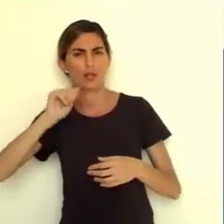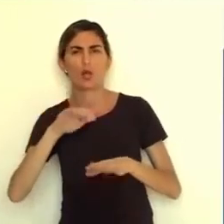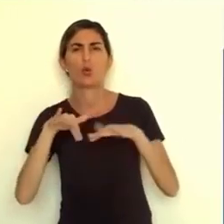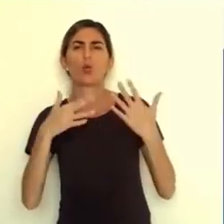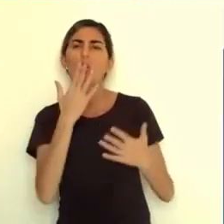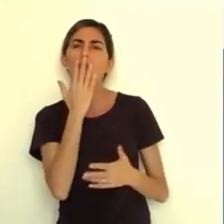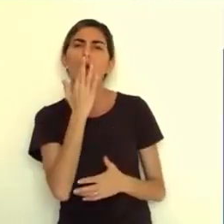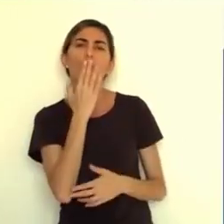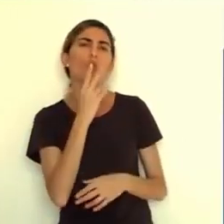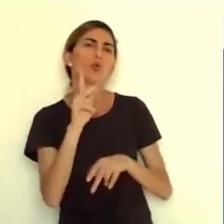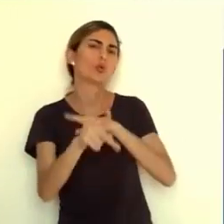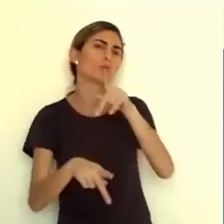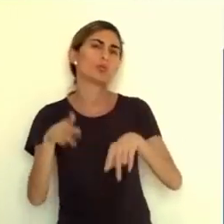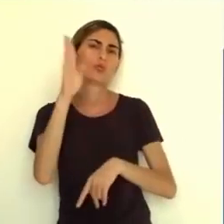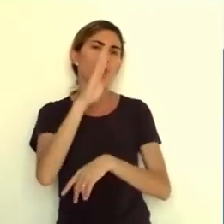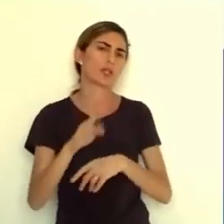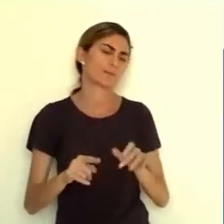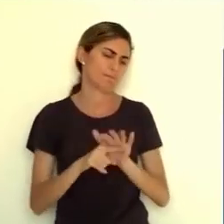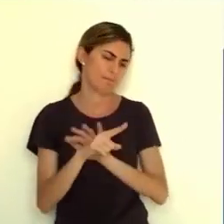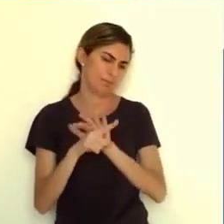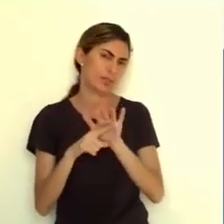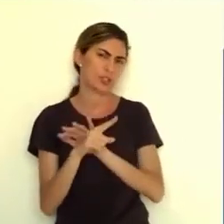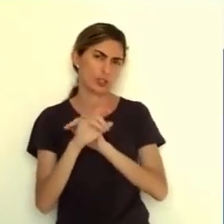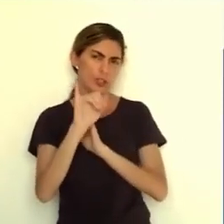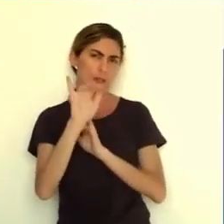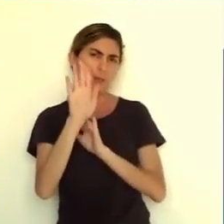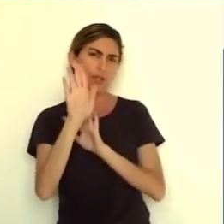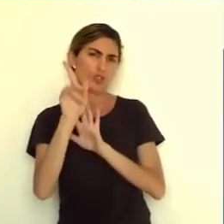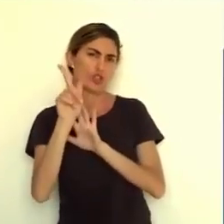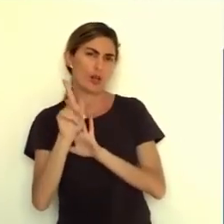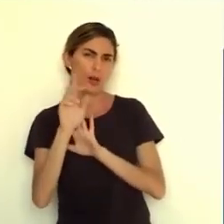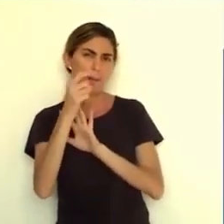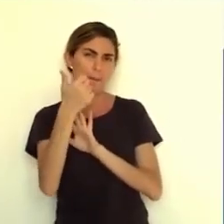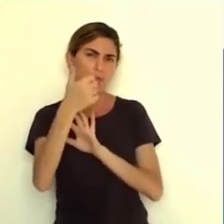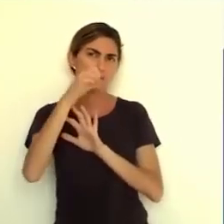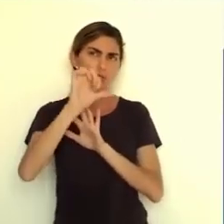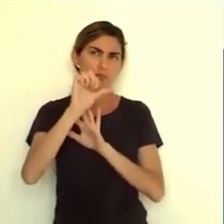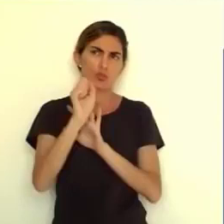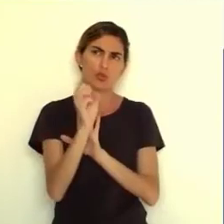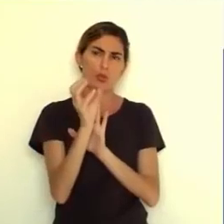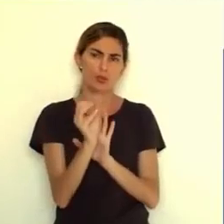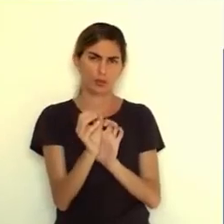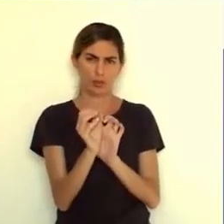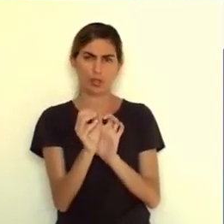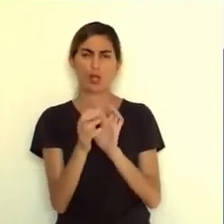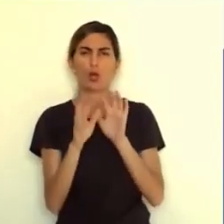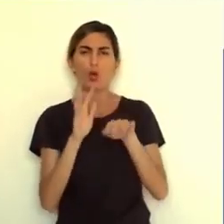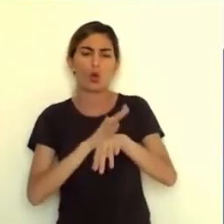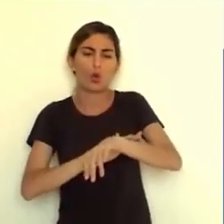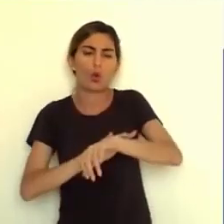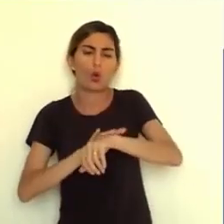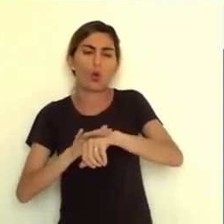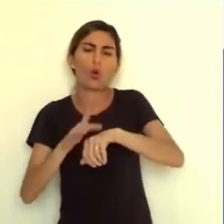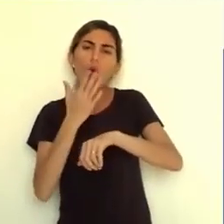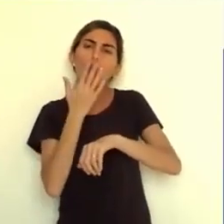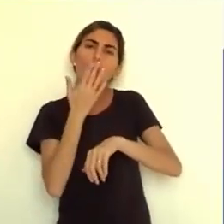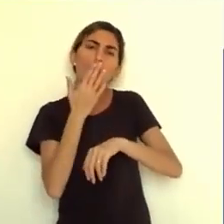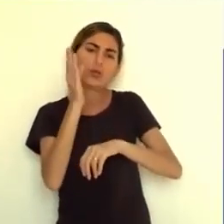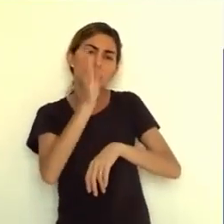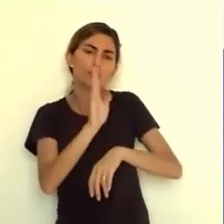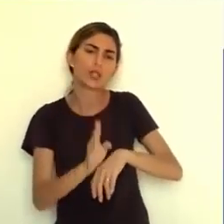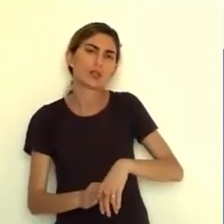etnias, qual que é a cor do povo brasileiro? Uma pesquisa realizada no IBGE em 1980, a respeito das cores